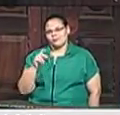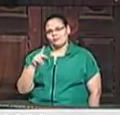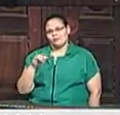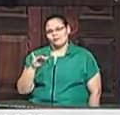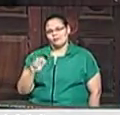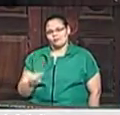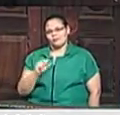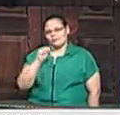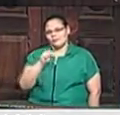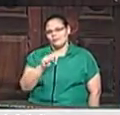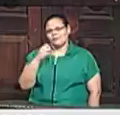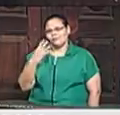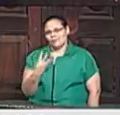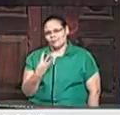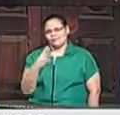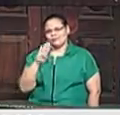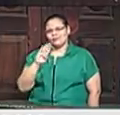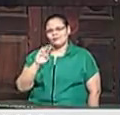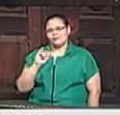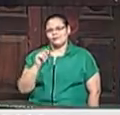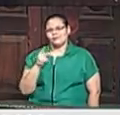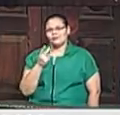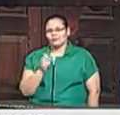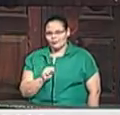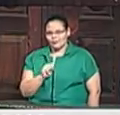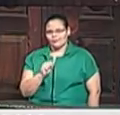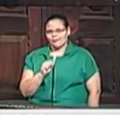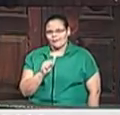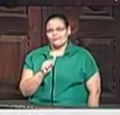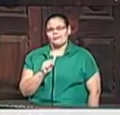84 bilhões em ativos.